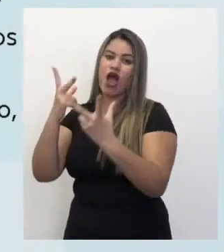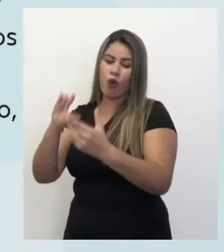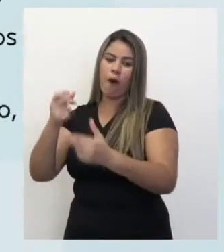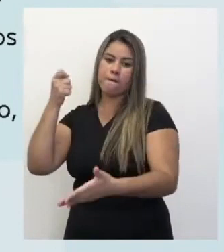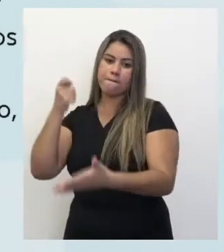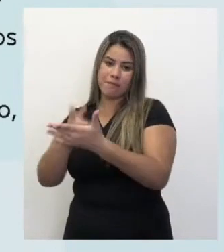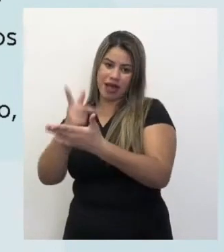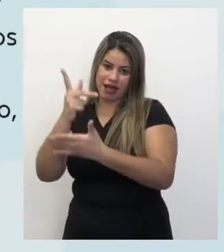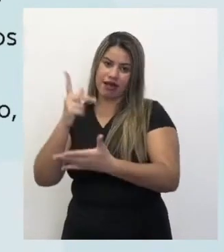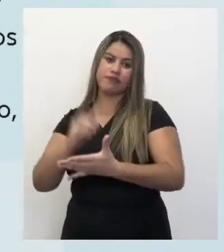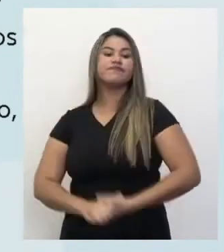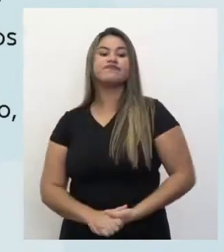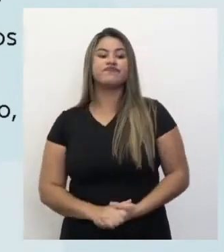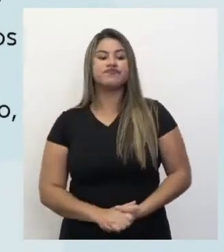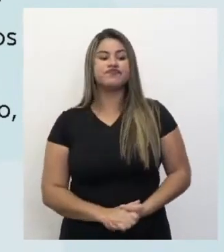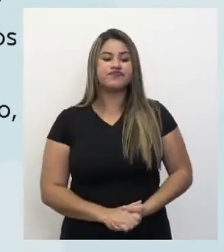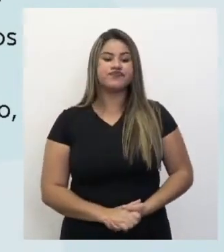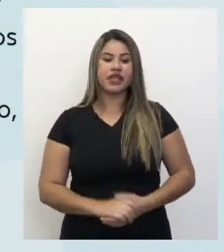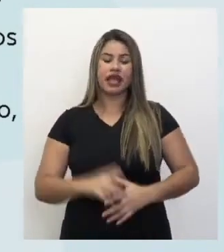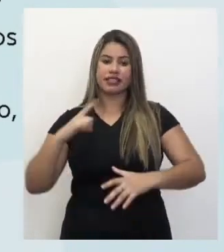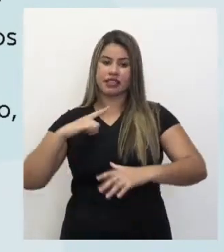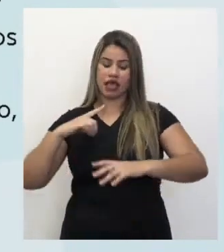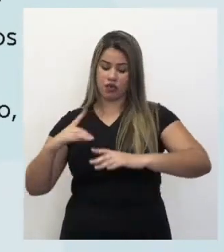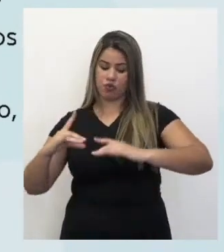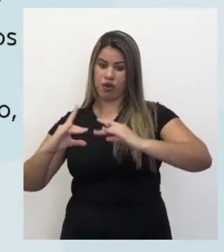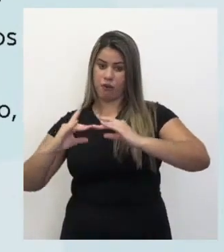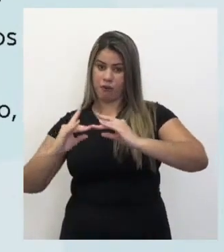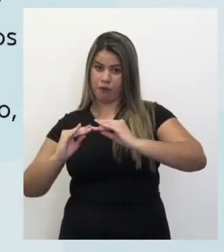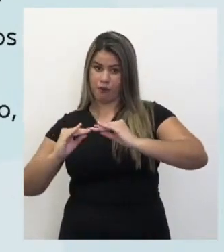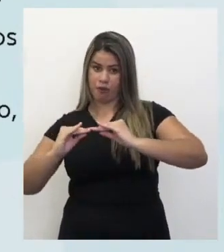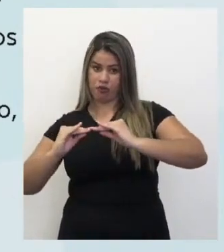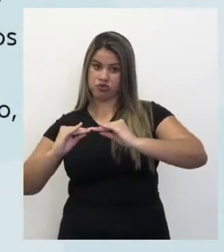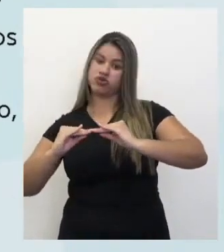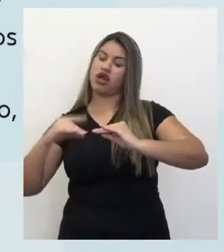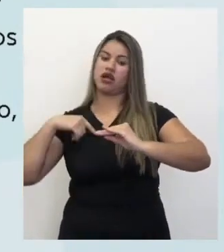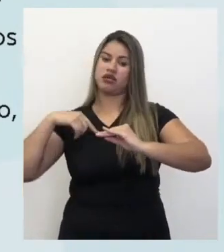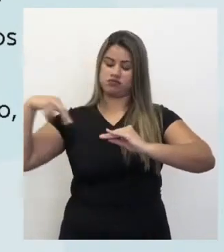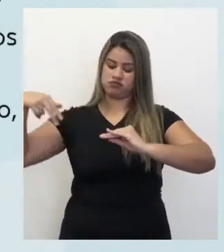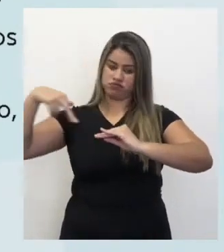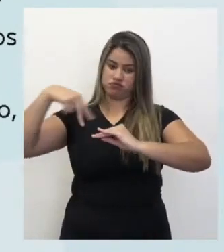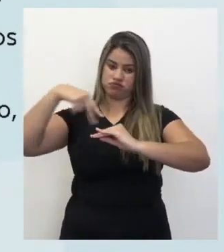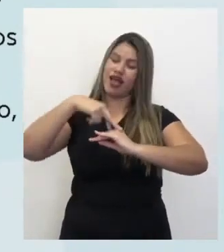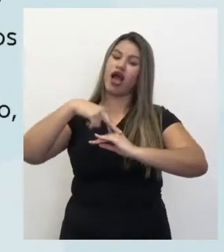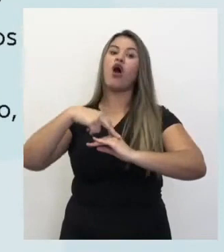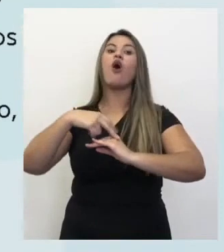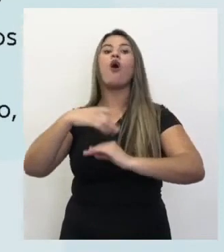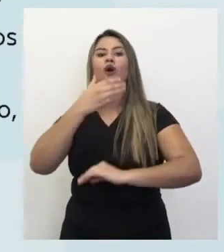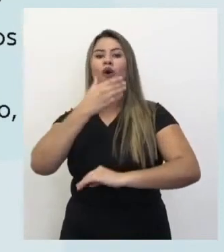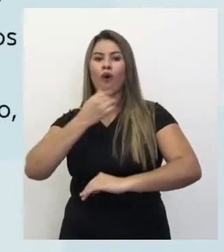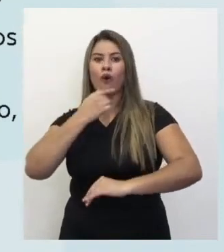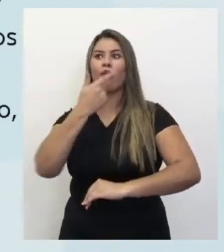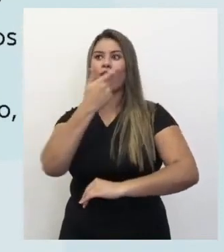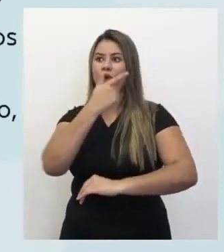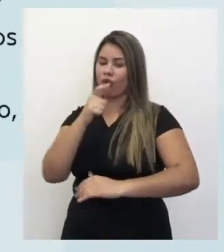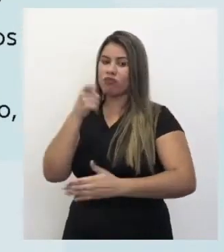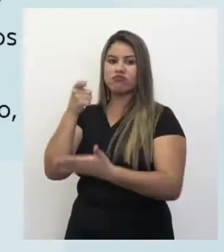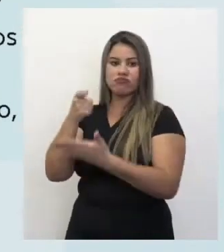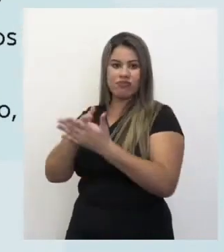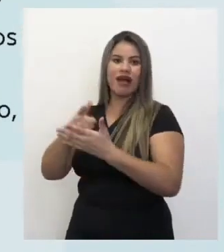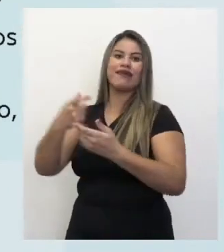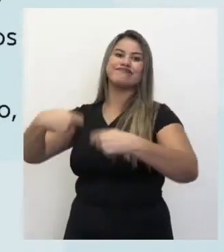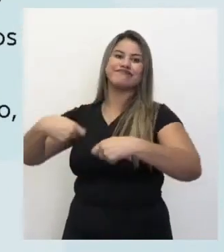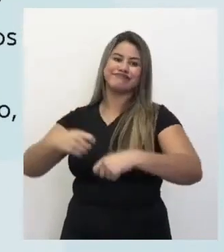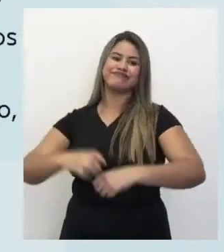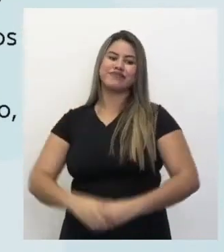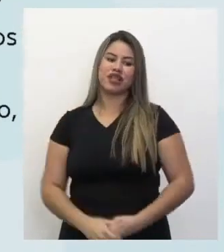uma ponte que liga uma área do feudo a outra, vai ter lá também um cavaleiro cobrando pedágio ali. Vai utilizar o